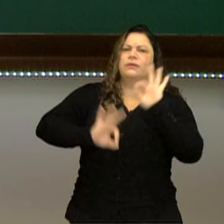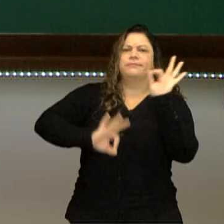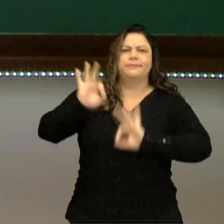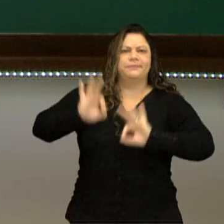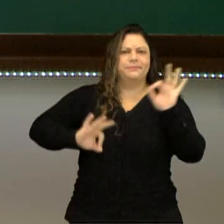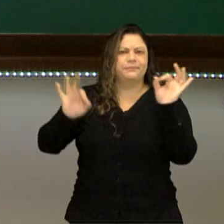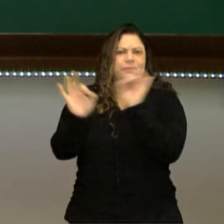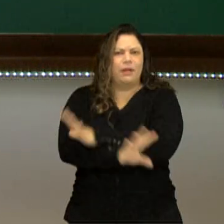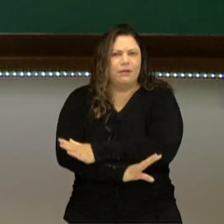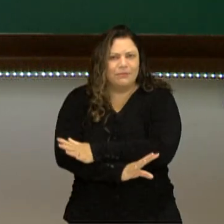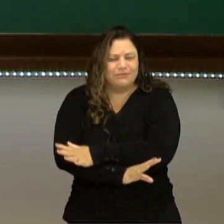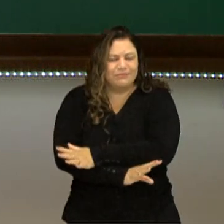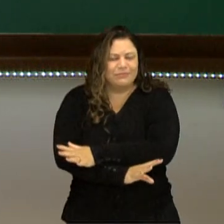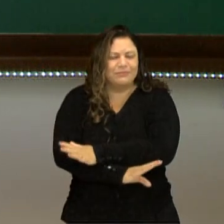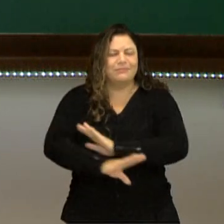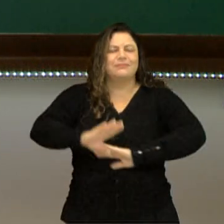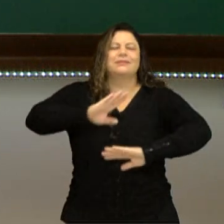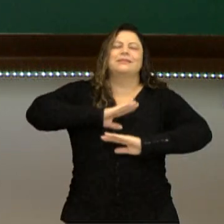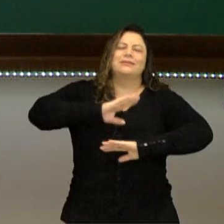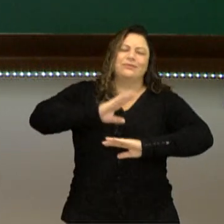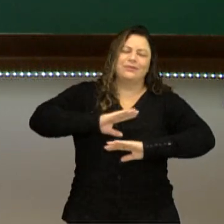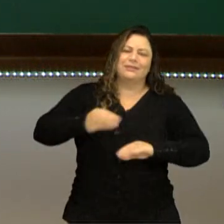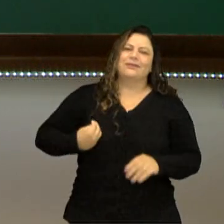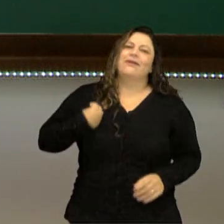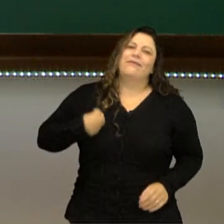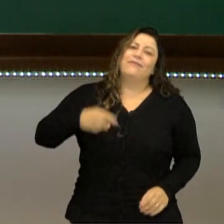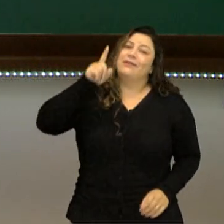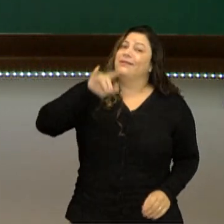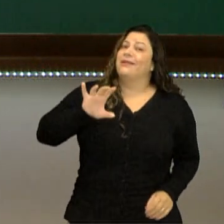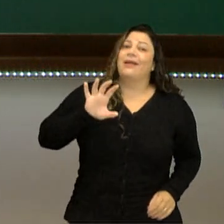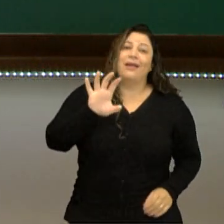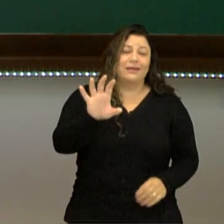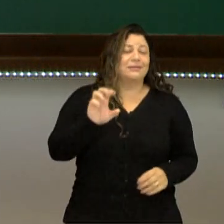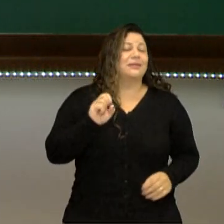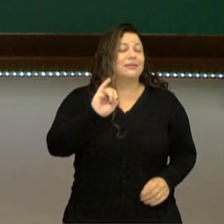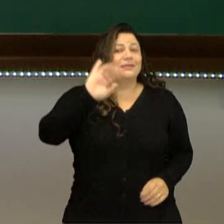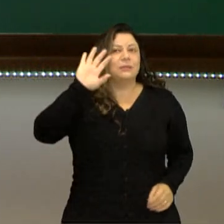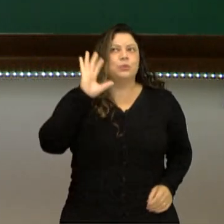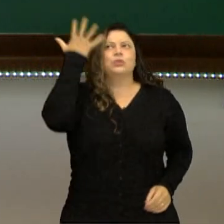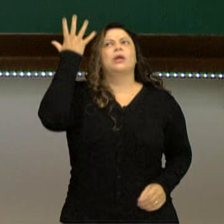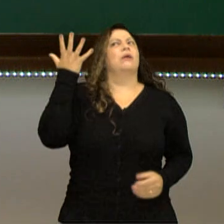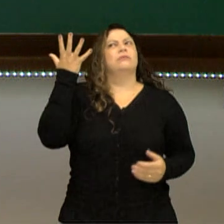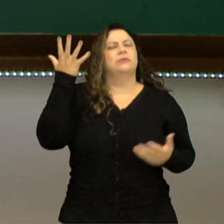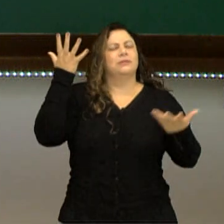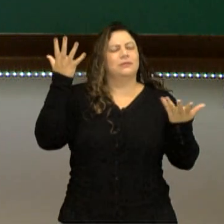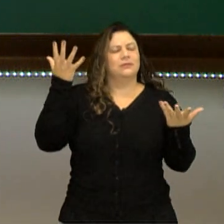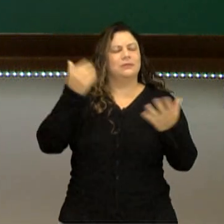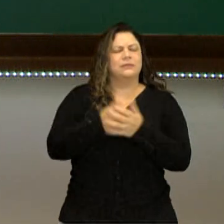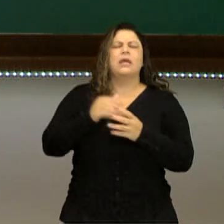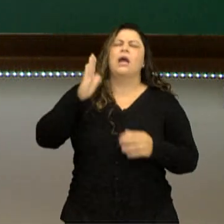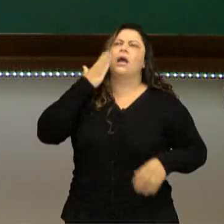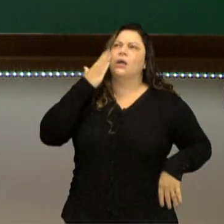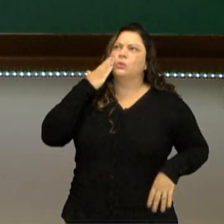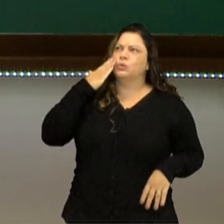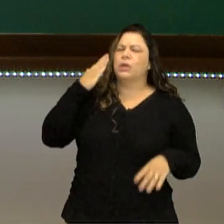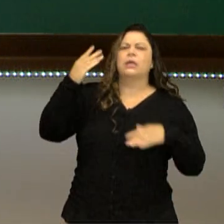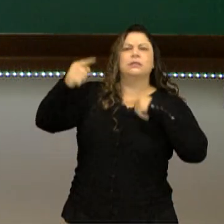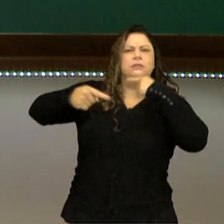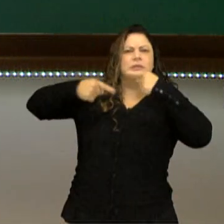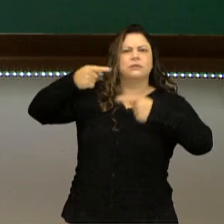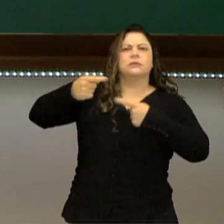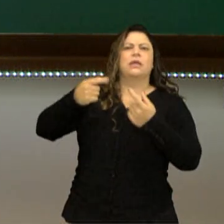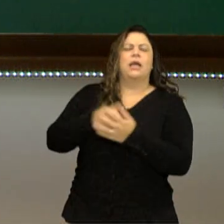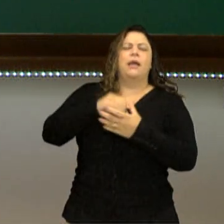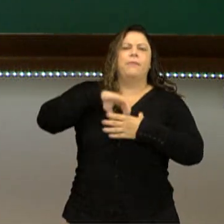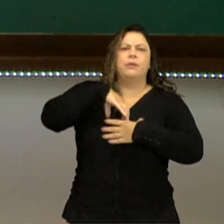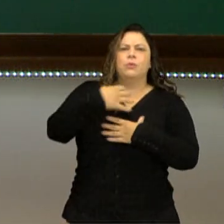para a situação. Não é verdade, gente? Na vida real acontece assim, que se você já aconteceu alguma coisa com você, você sabe quais